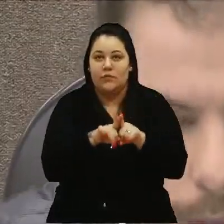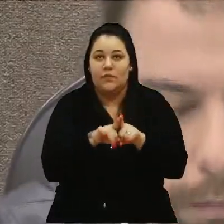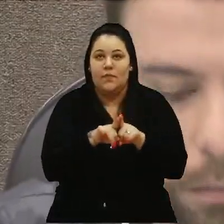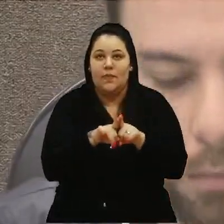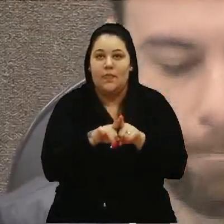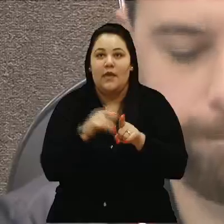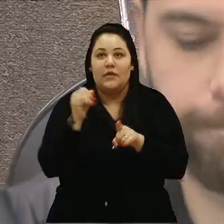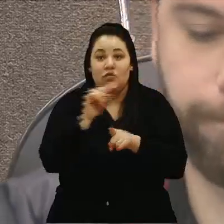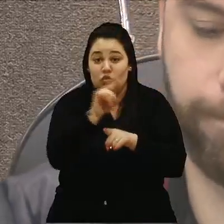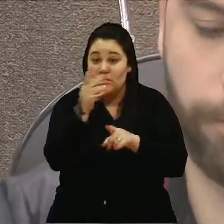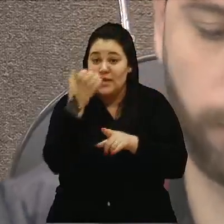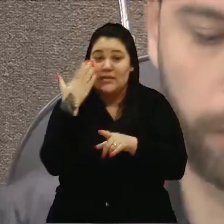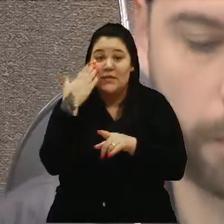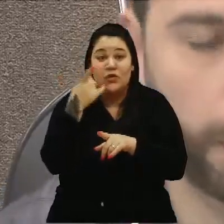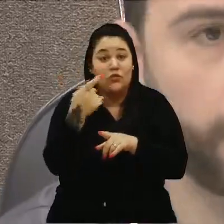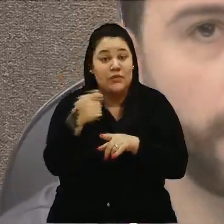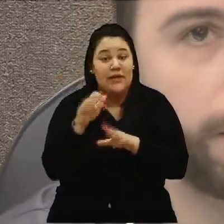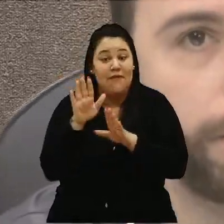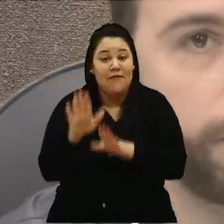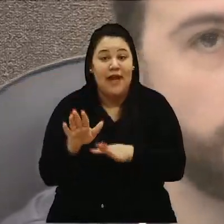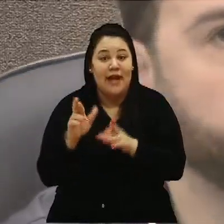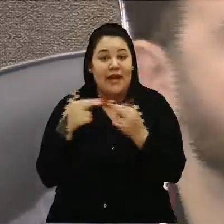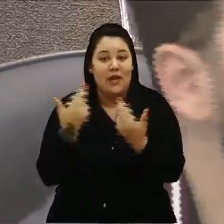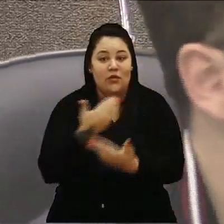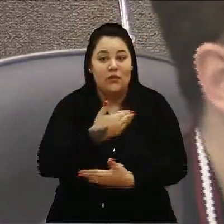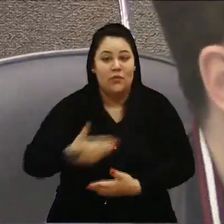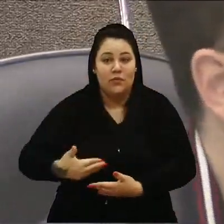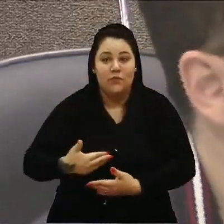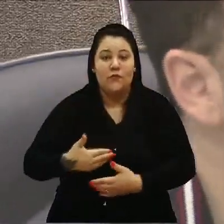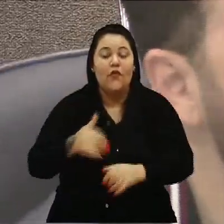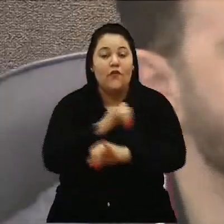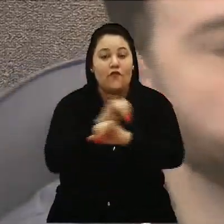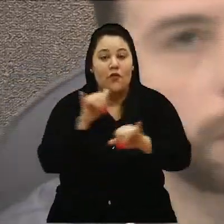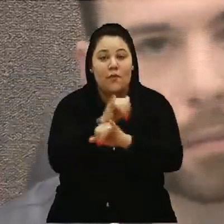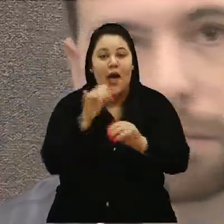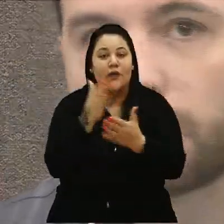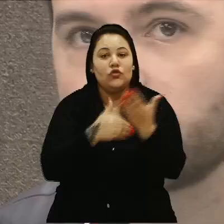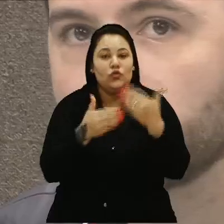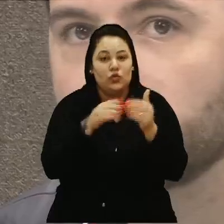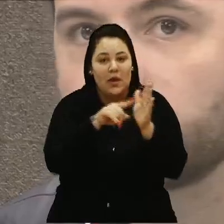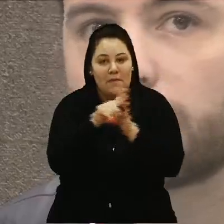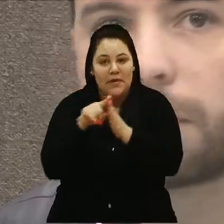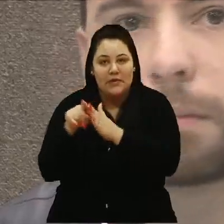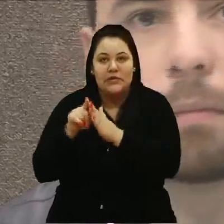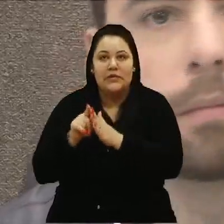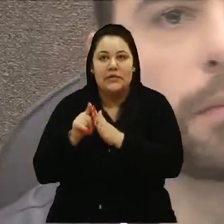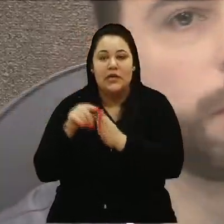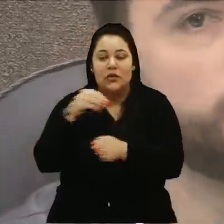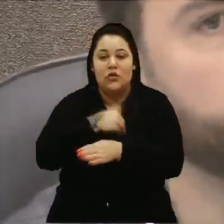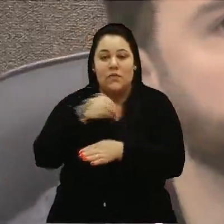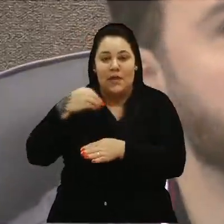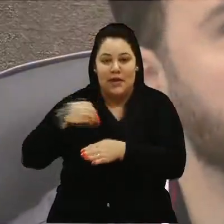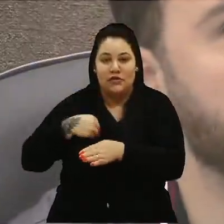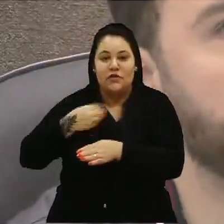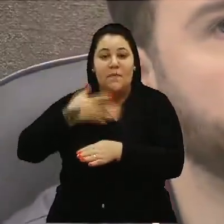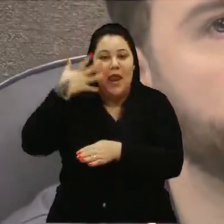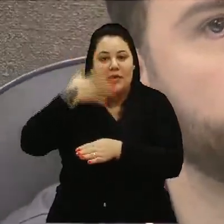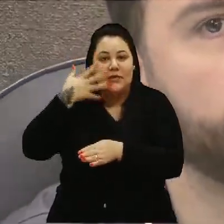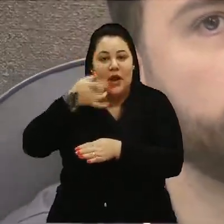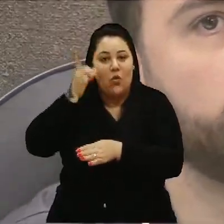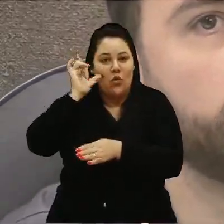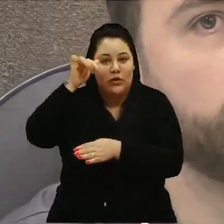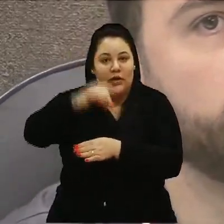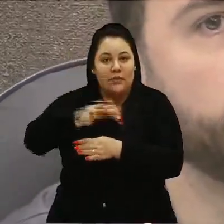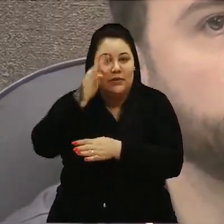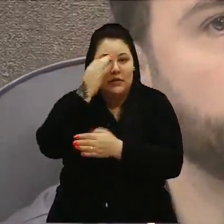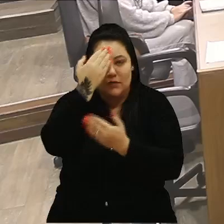tinha que ter ficado na audiência pública, porque foi passado todas as fontes das pesquisas feitas pelas médicas que palestraram aqui.